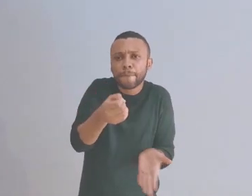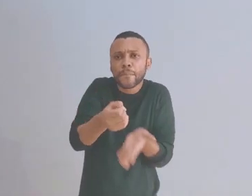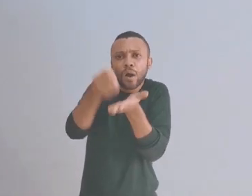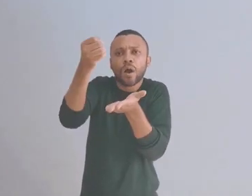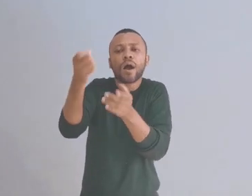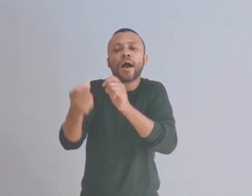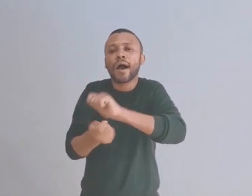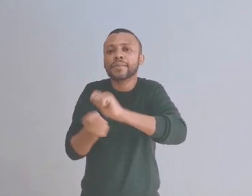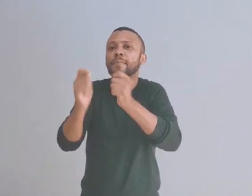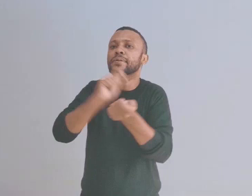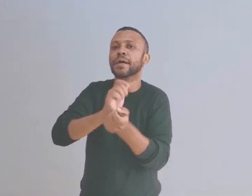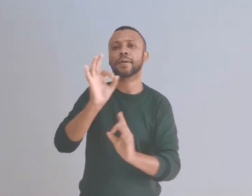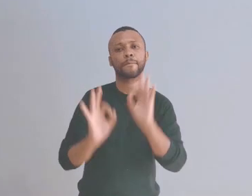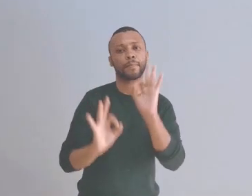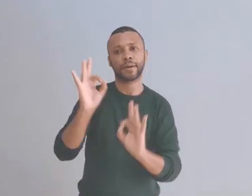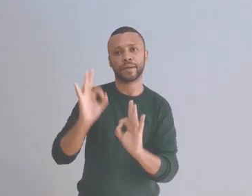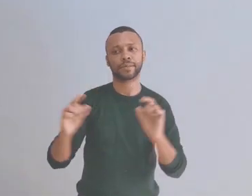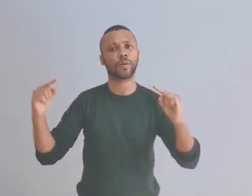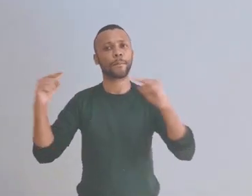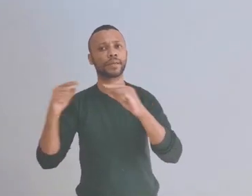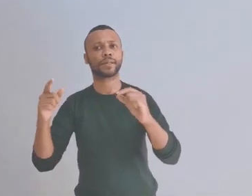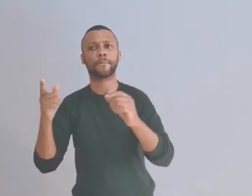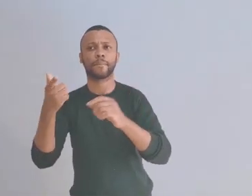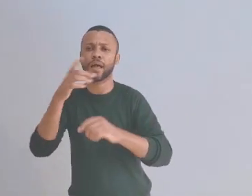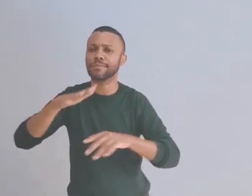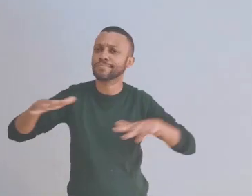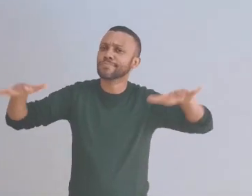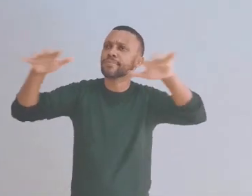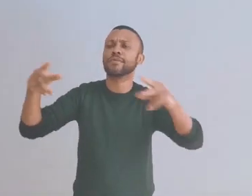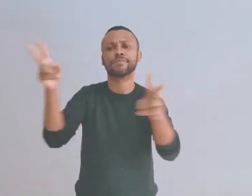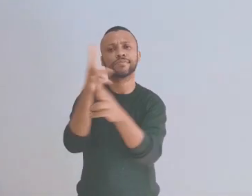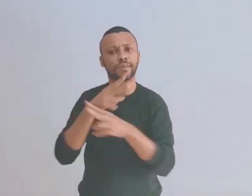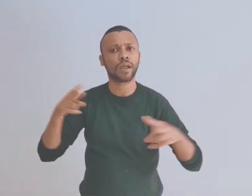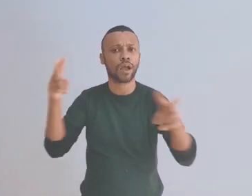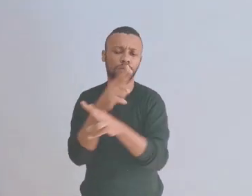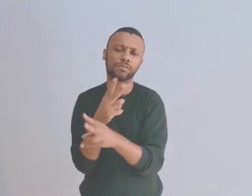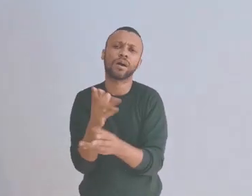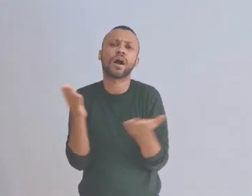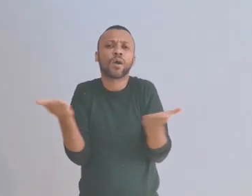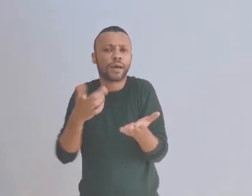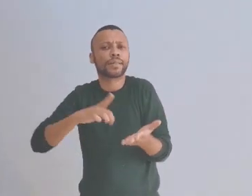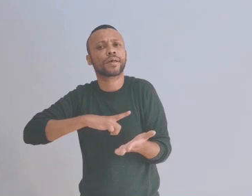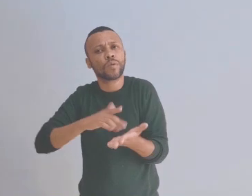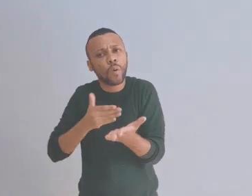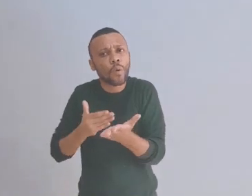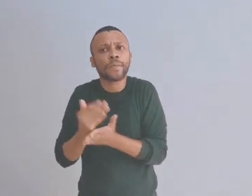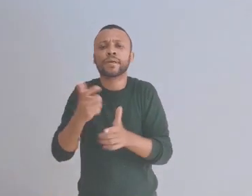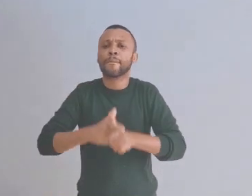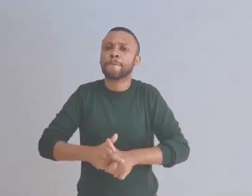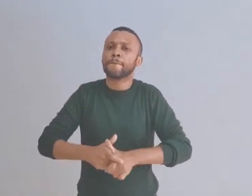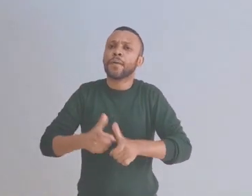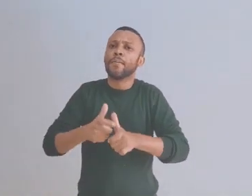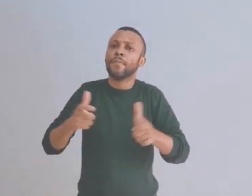uma coisa assim. E temos outra agora, mas está chegando agora o badminton com uma força maior, e a gente quer que a